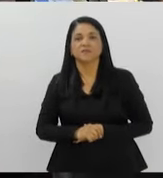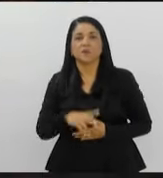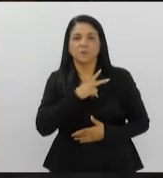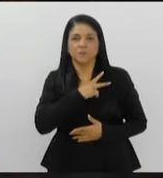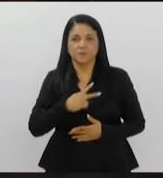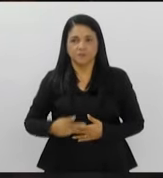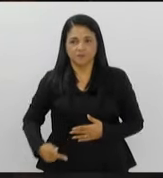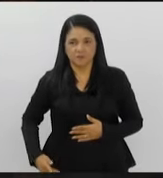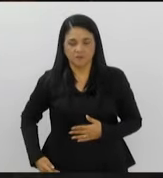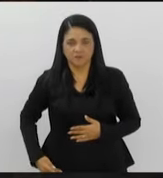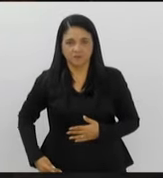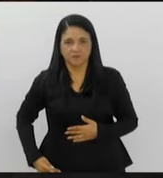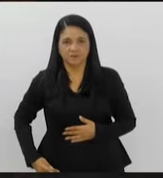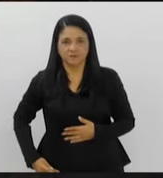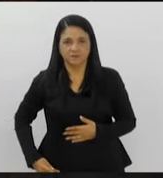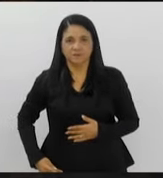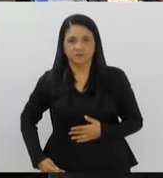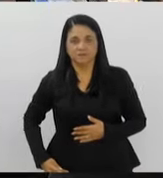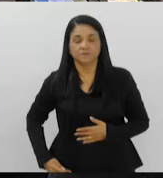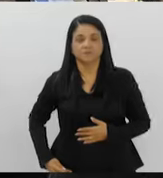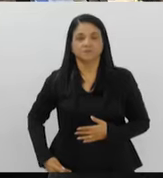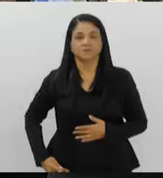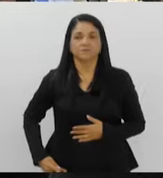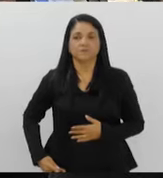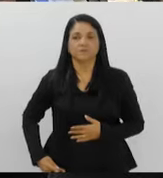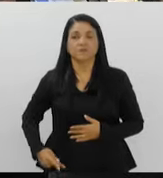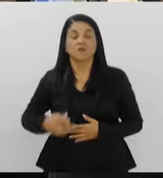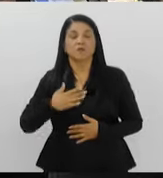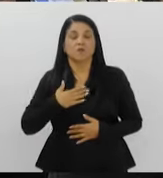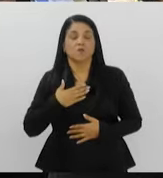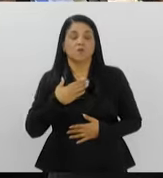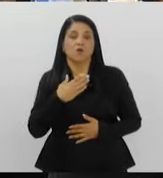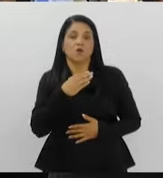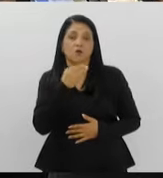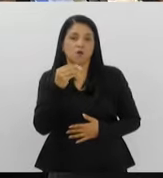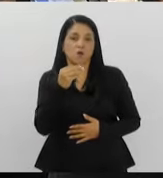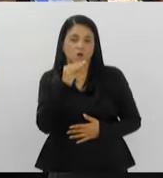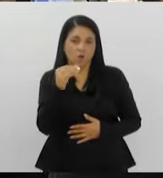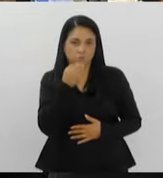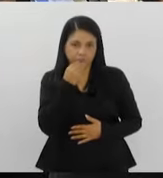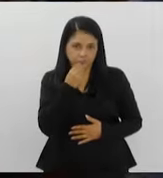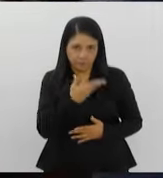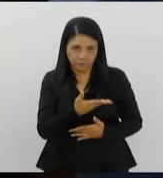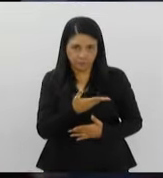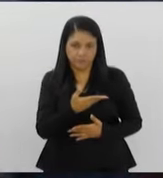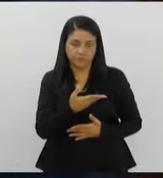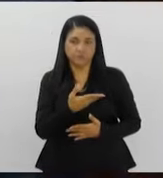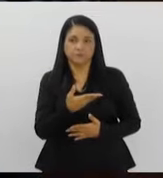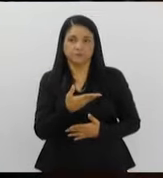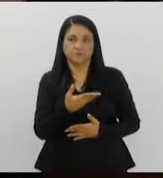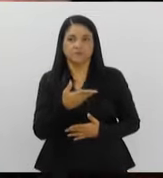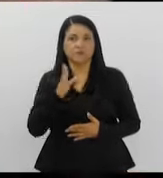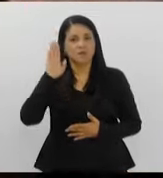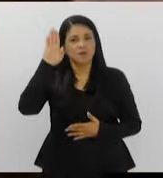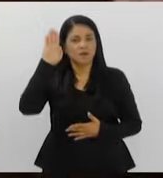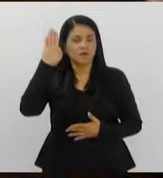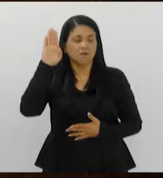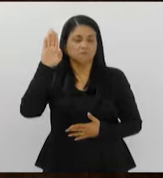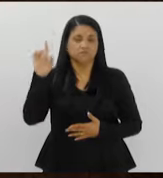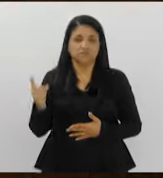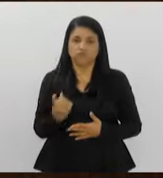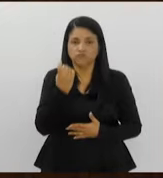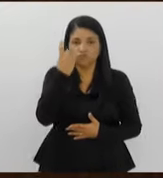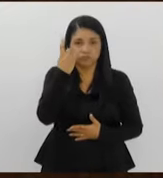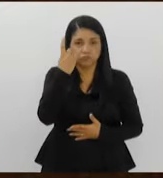dar celeridade aos trabalhos. Eu acho oportuno que seja candidatura única.